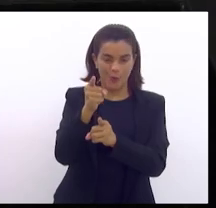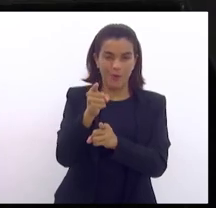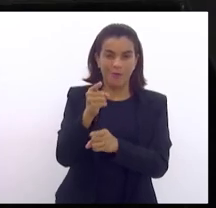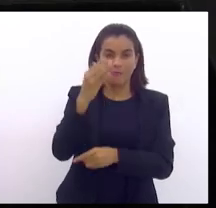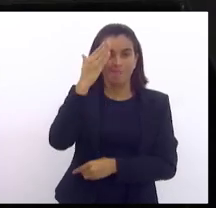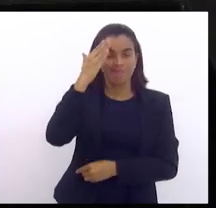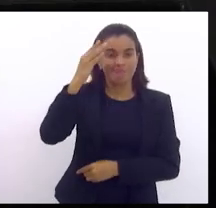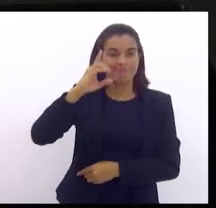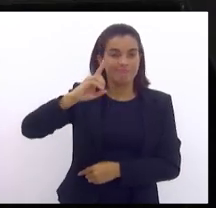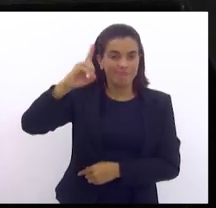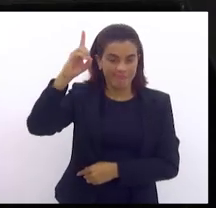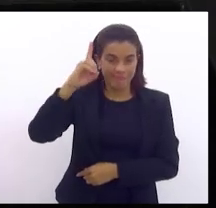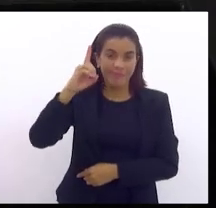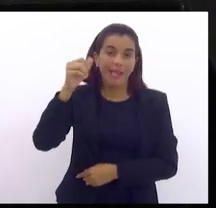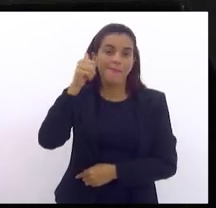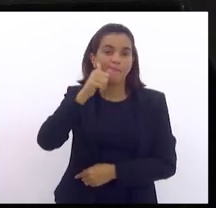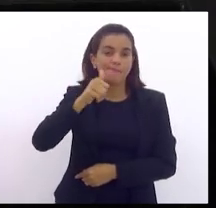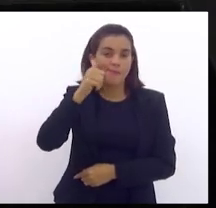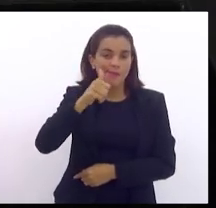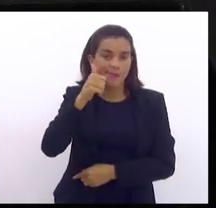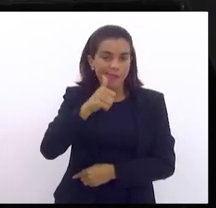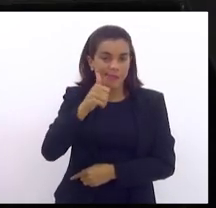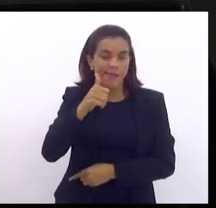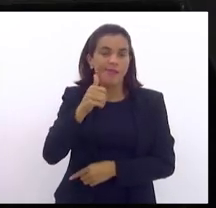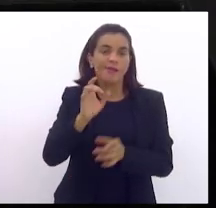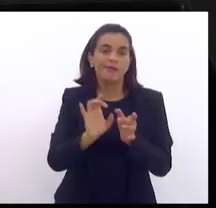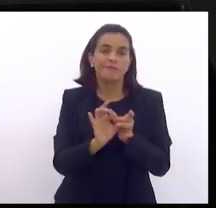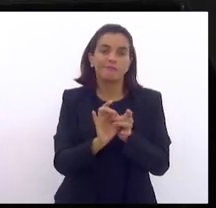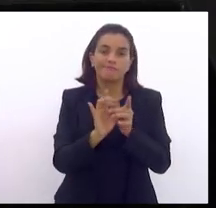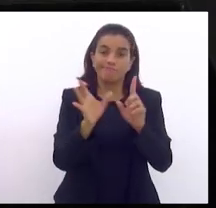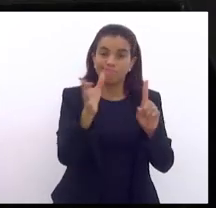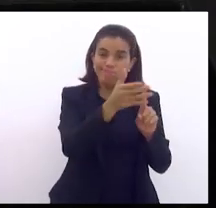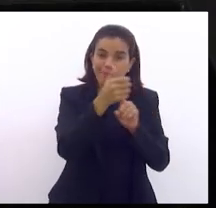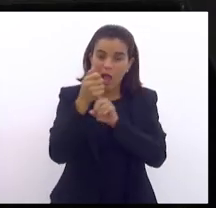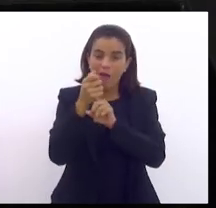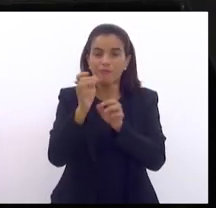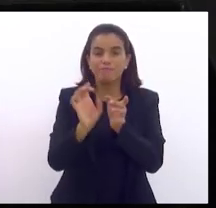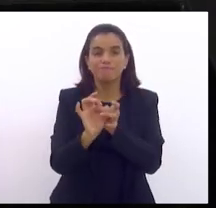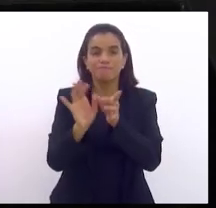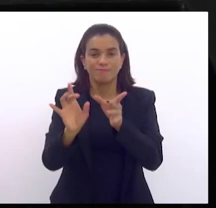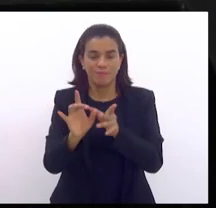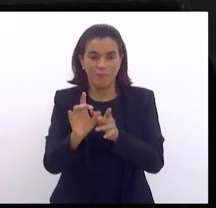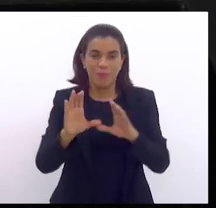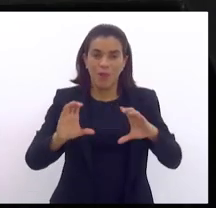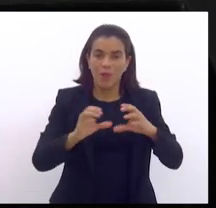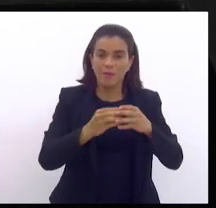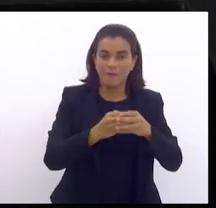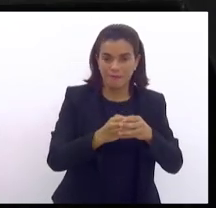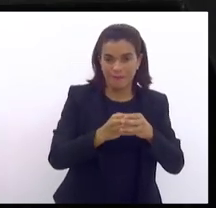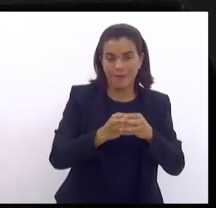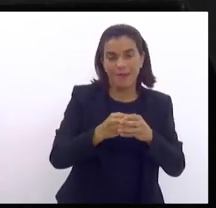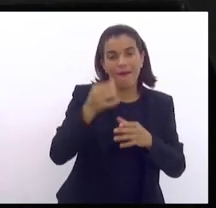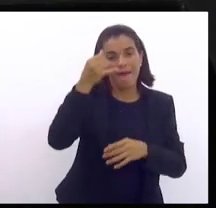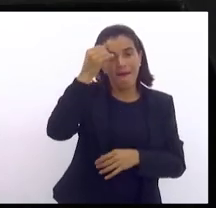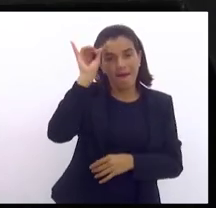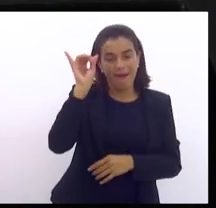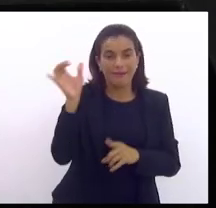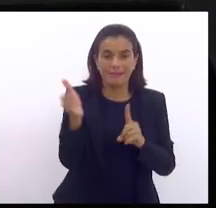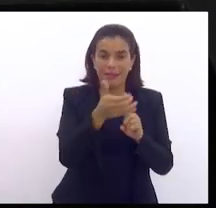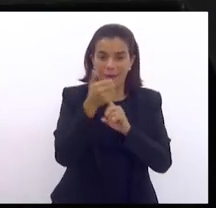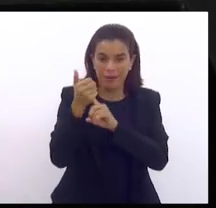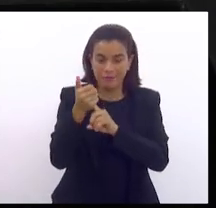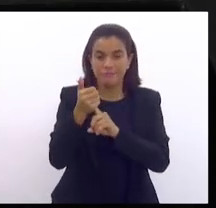graças a Deus, a menina foi solta pela divisão de antissequestro, junto com a delegacia do município de